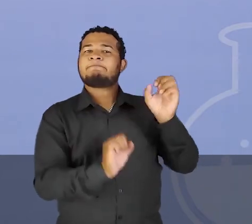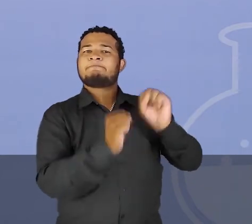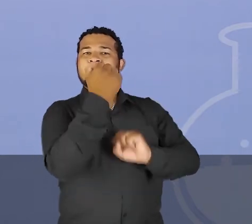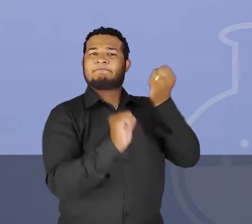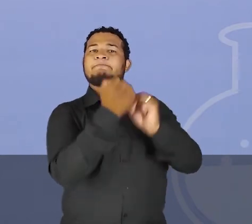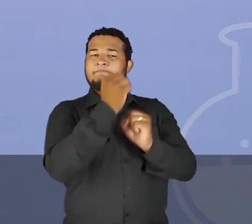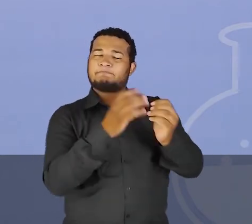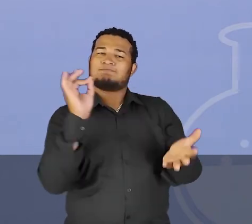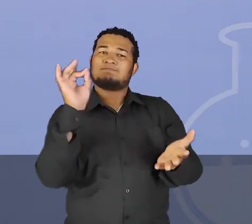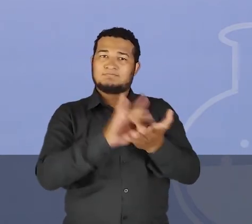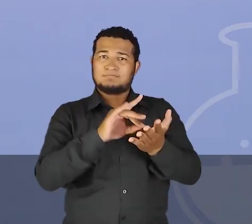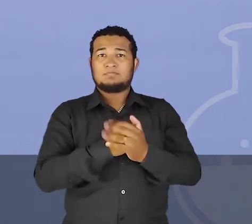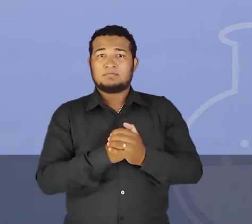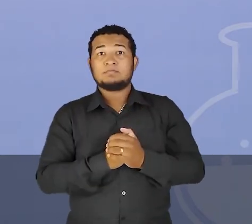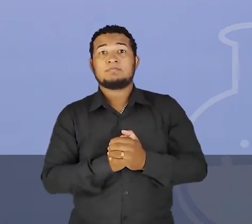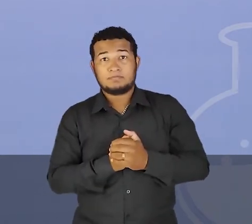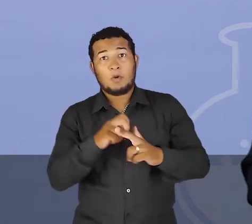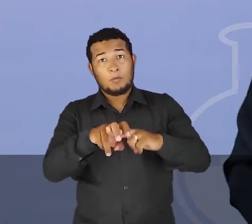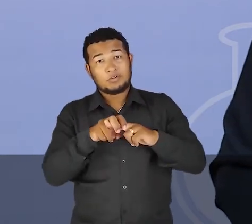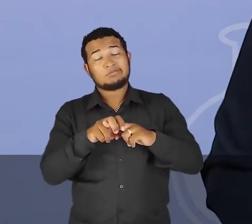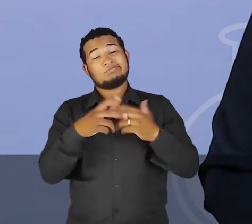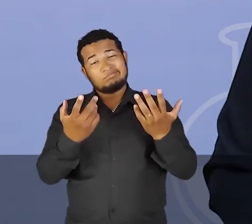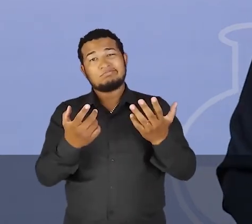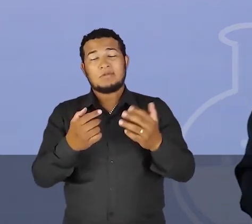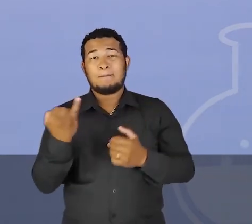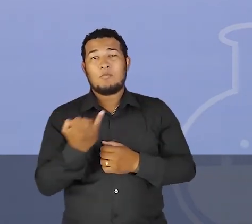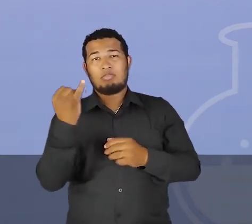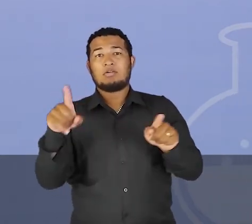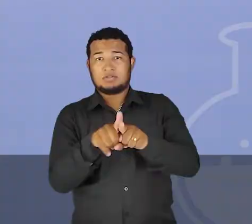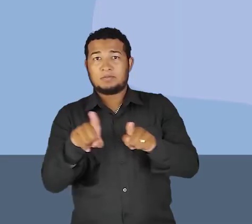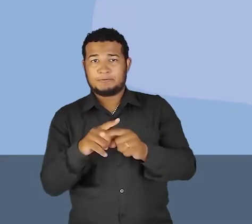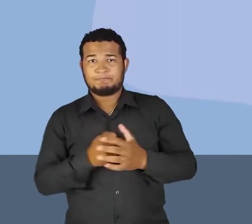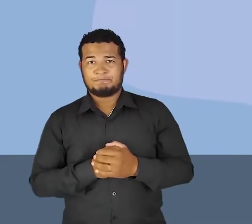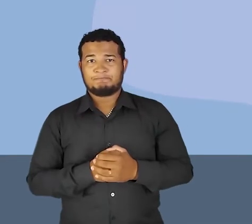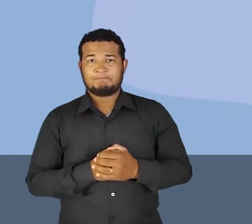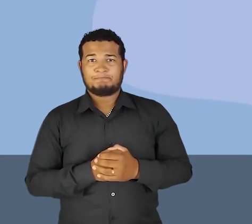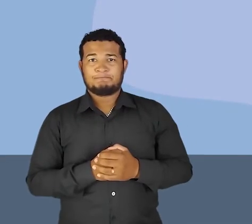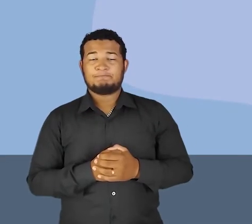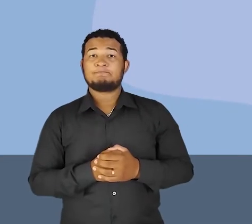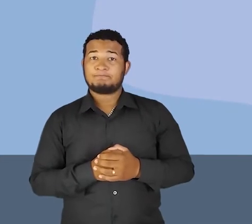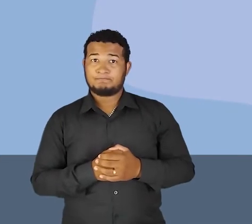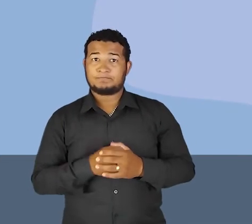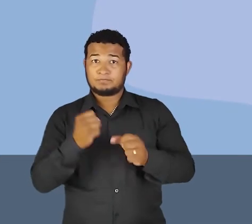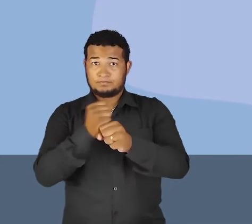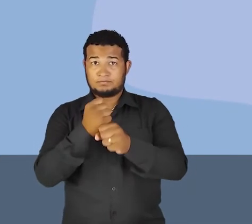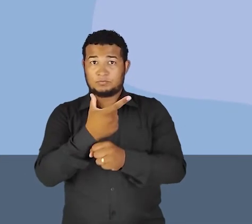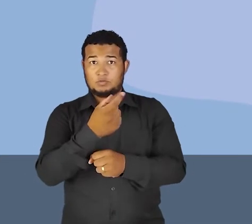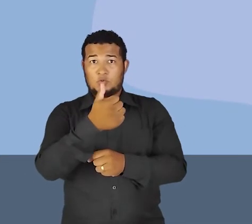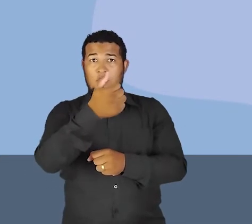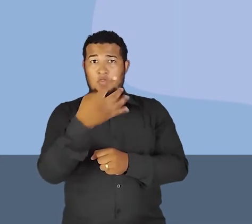produzindo para a indústria. Então, essa é uma questão bem importante. Volta no slide. Bom, em